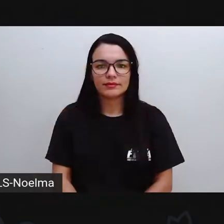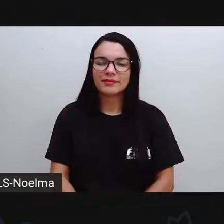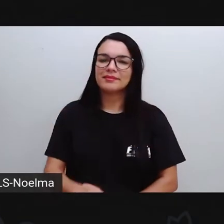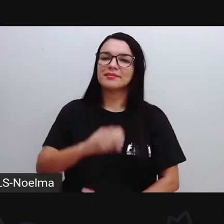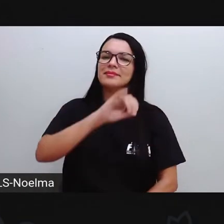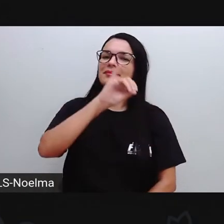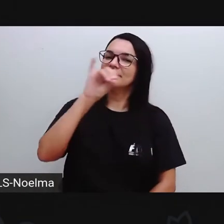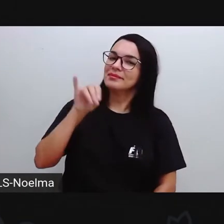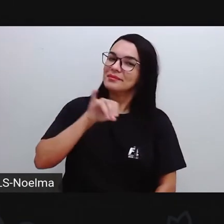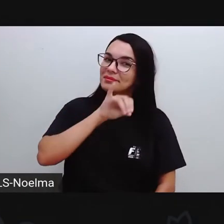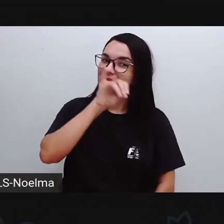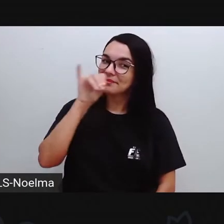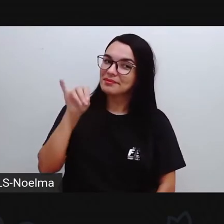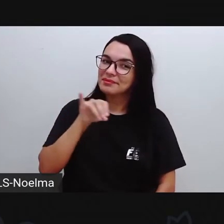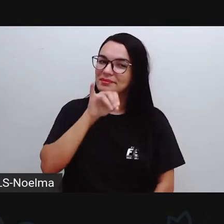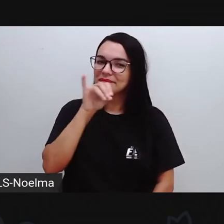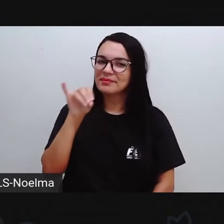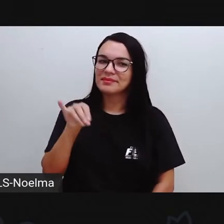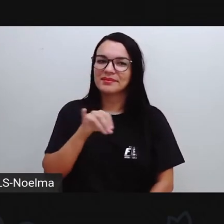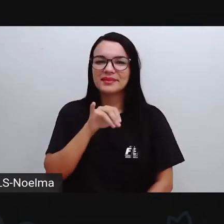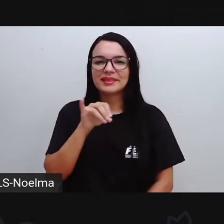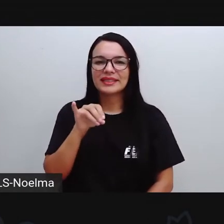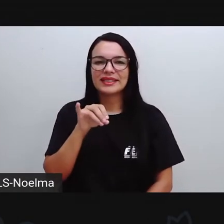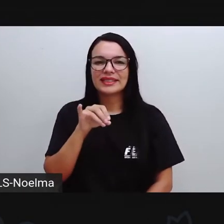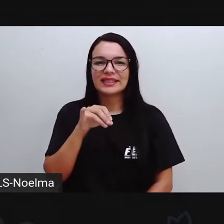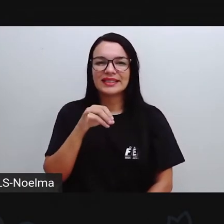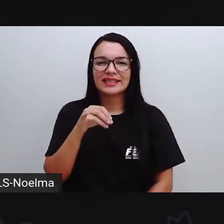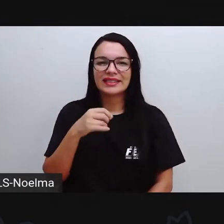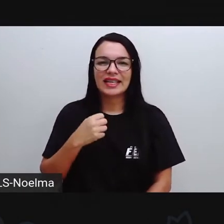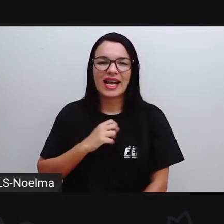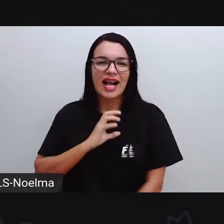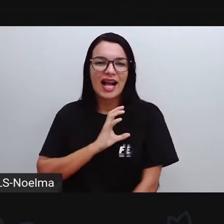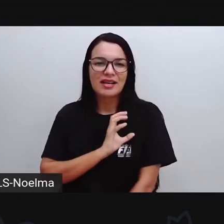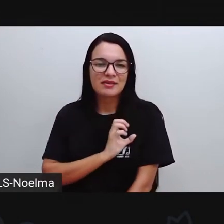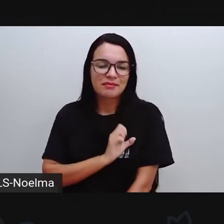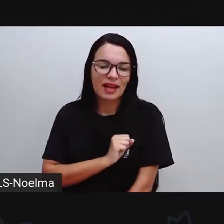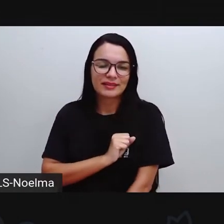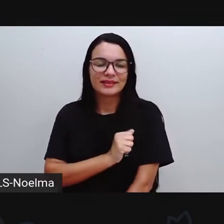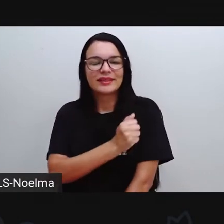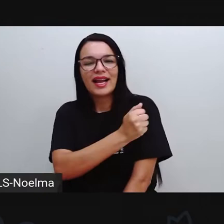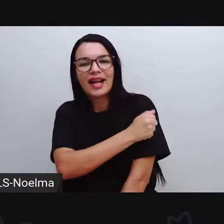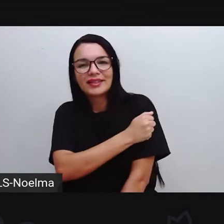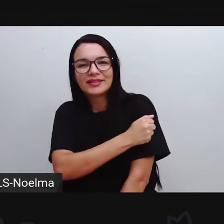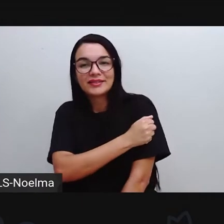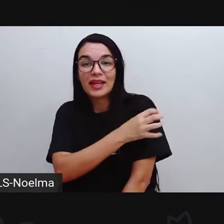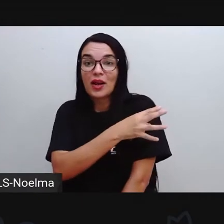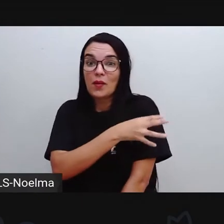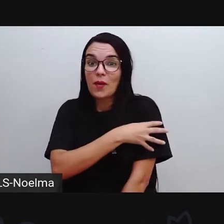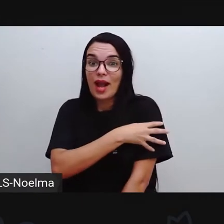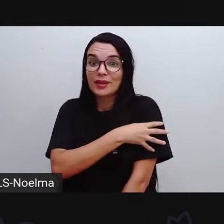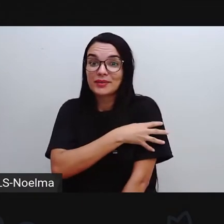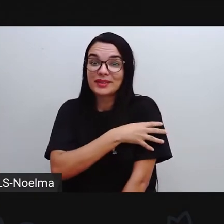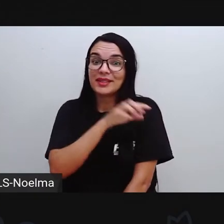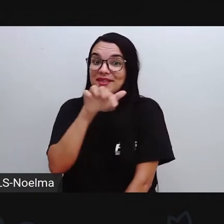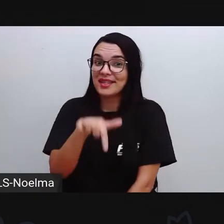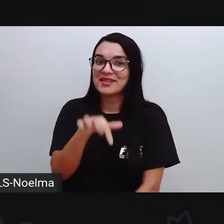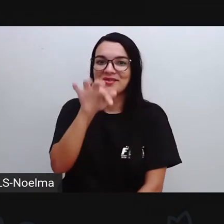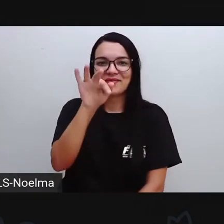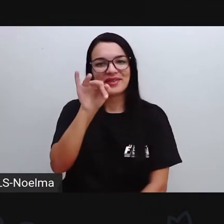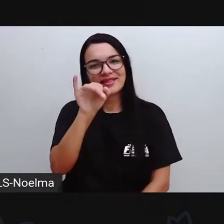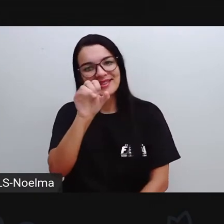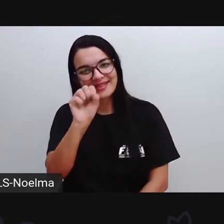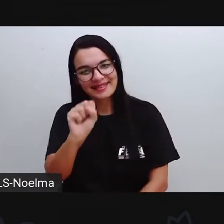Olá, meus amores, meus queridos e amados alunos dos quartos anos da cidade de Feira de